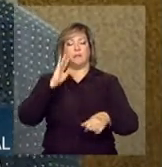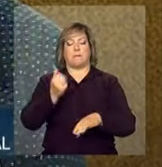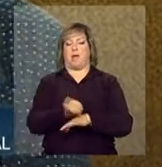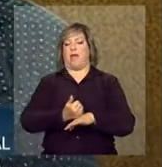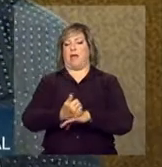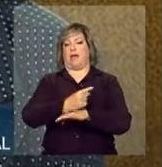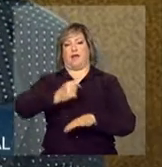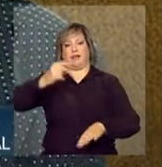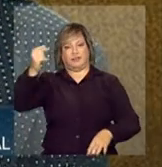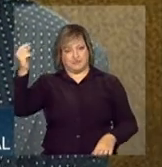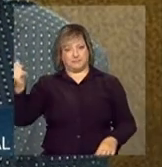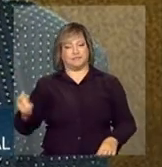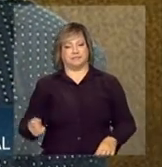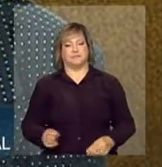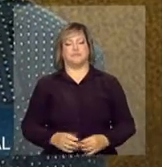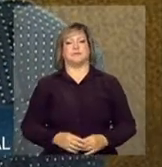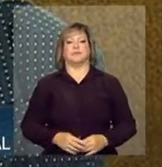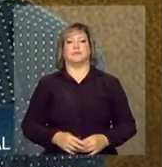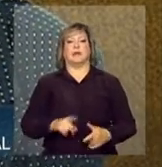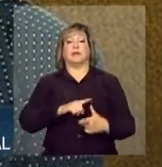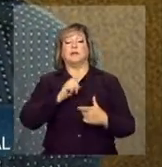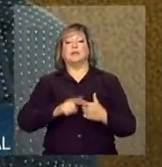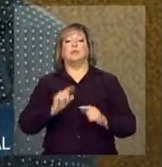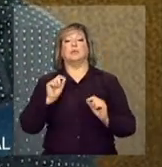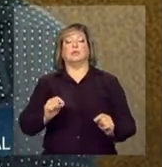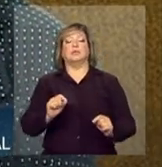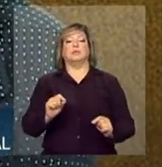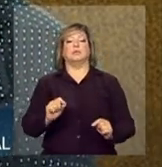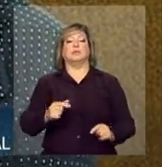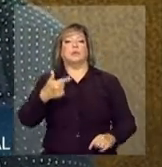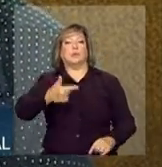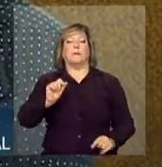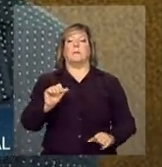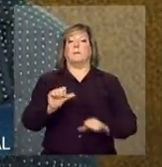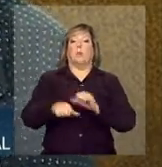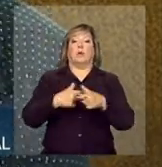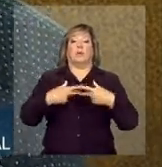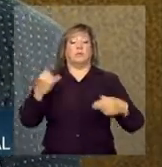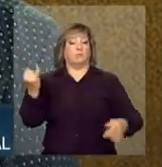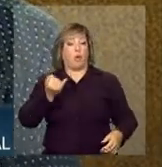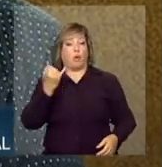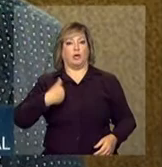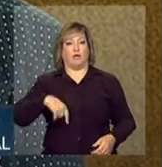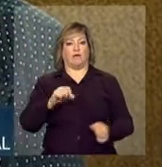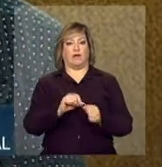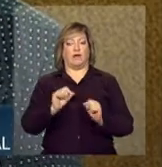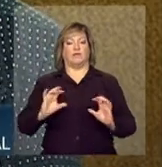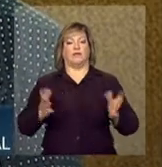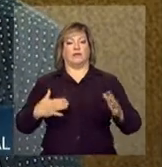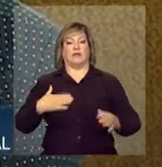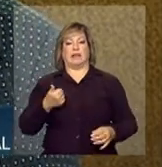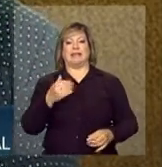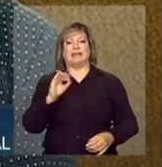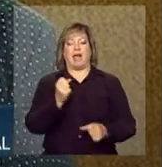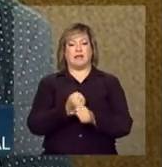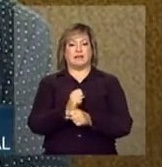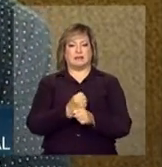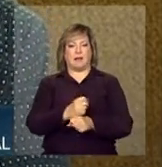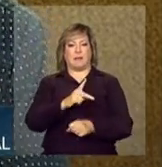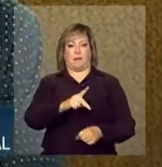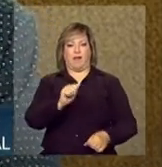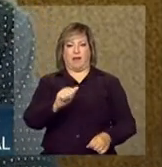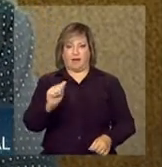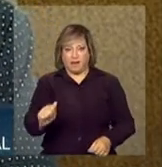melhor. Certo? Segunda mudança importantíssima que nós fizemos e comemoramos quando dos 10 anos do